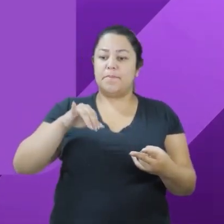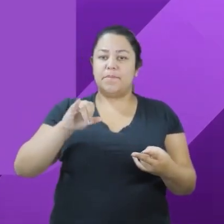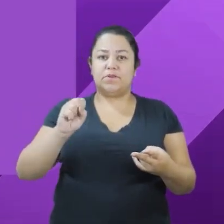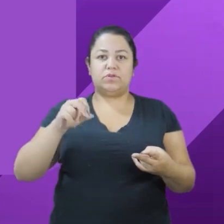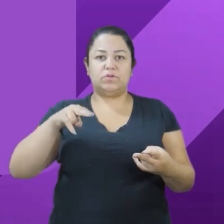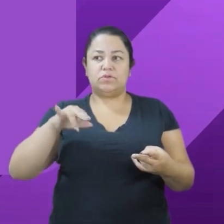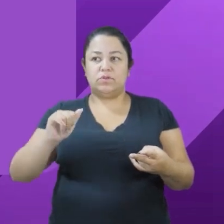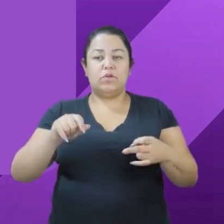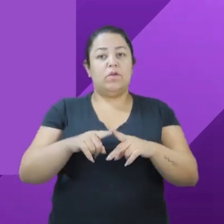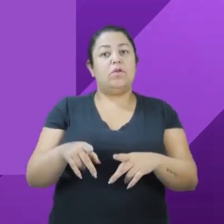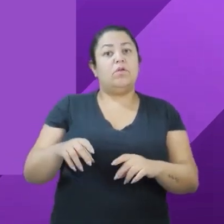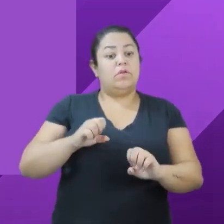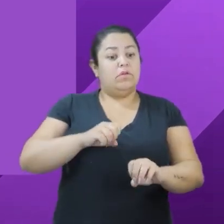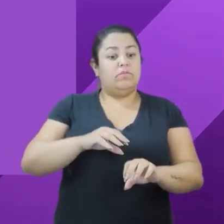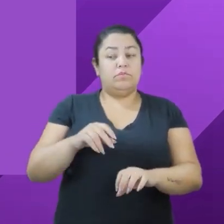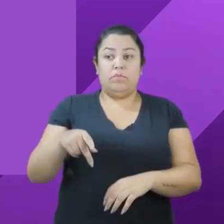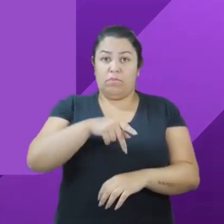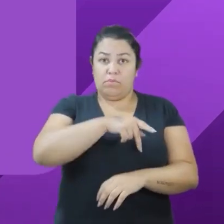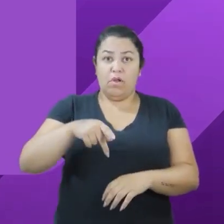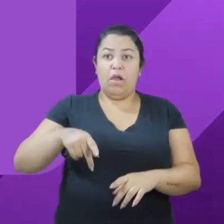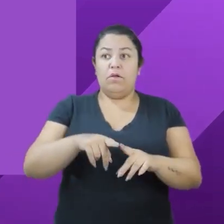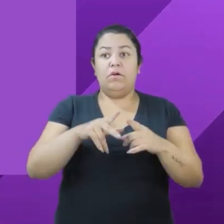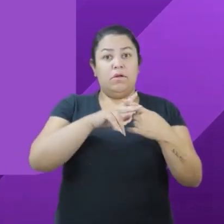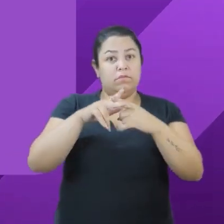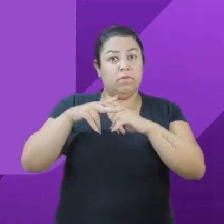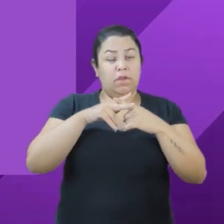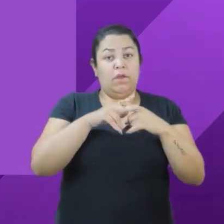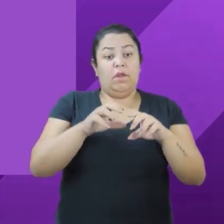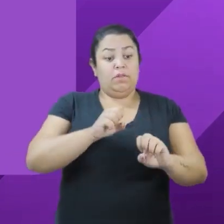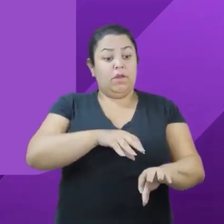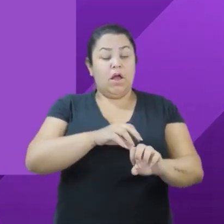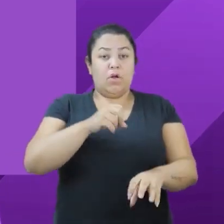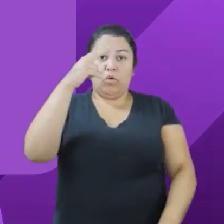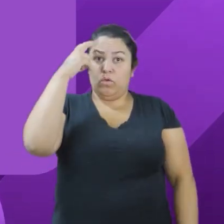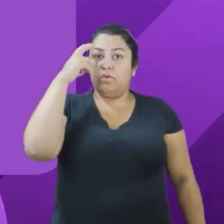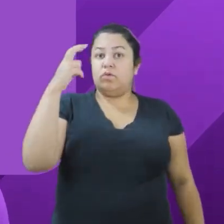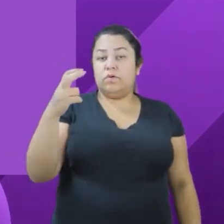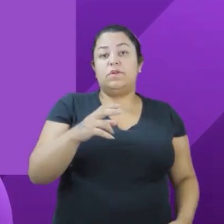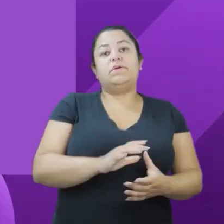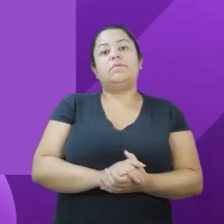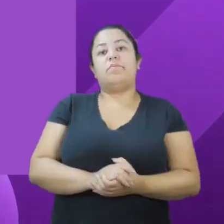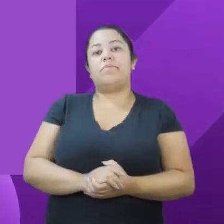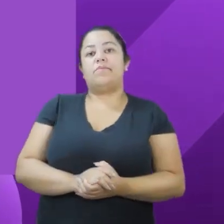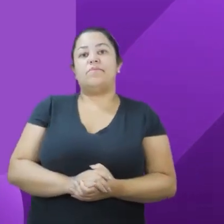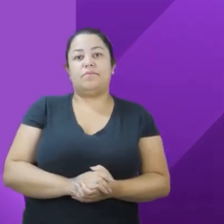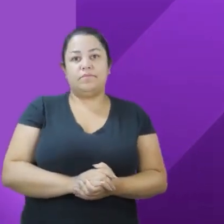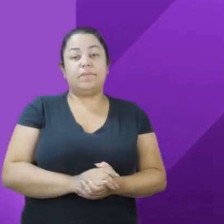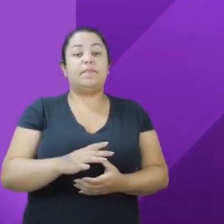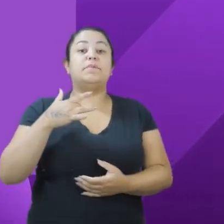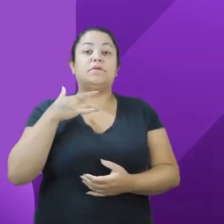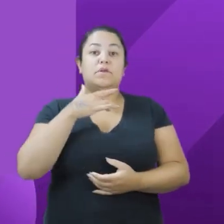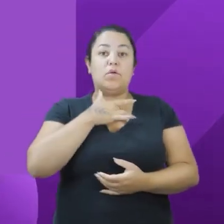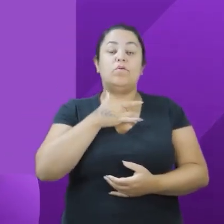como educadora popular sempre falo isso, o instrumento da educação, o instrumento da cultura, né, e o instrumento da saúde,